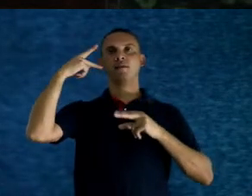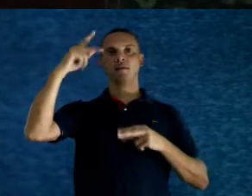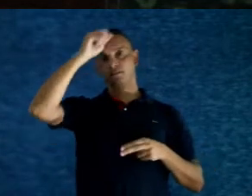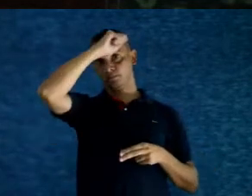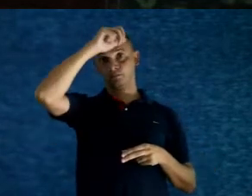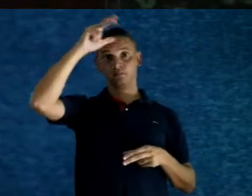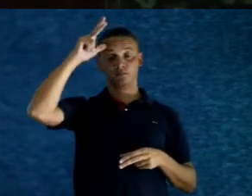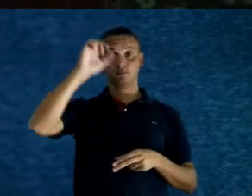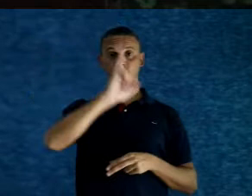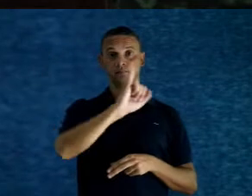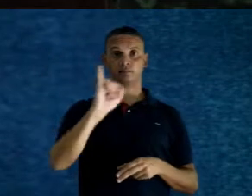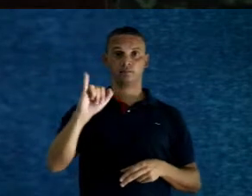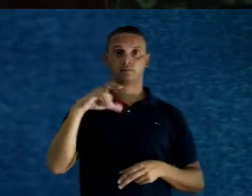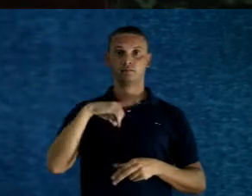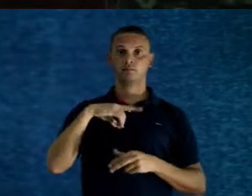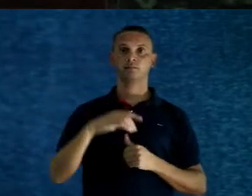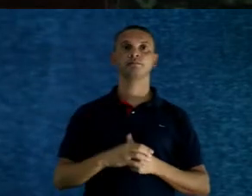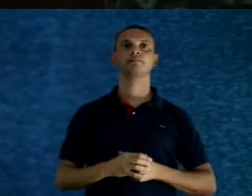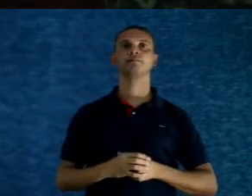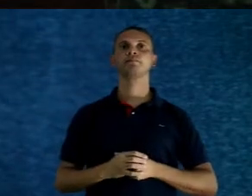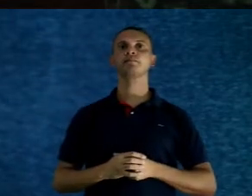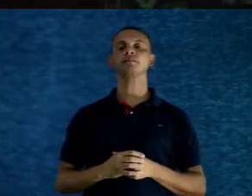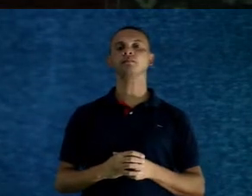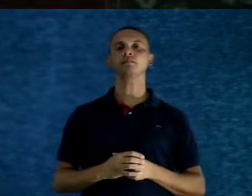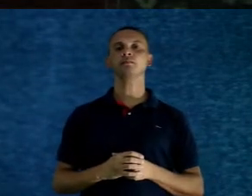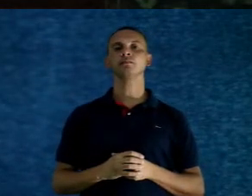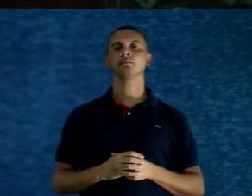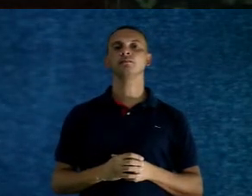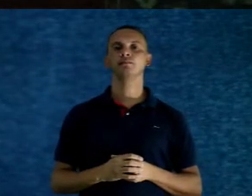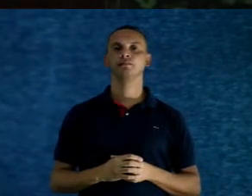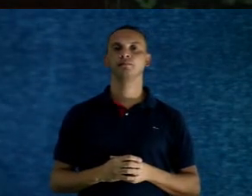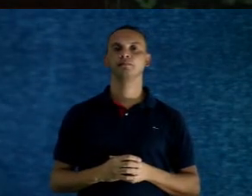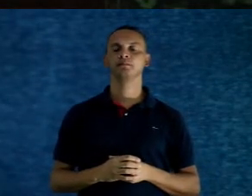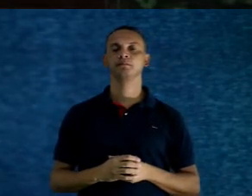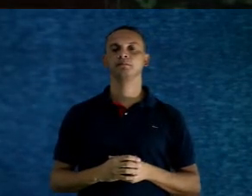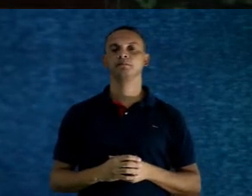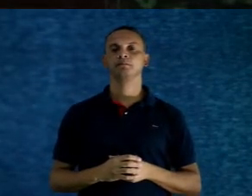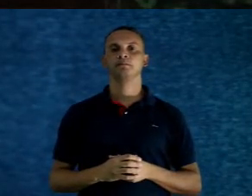município, terra natal de Carlos Drummond de Andrade.